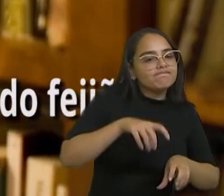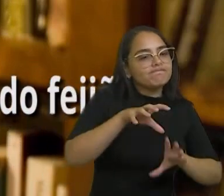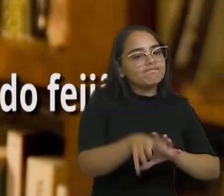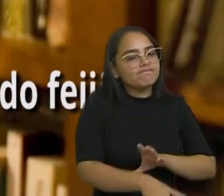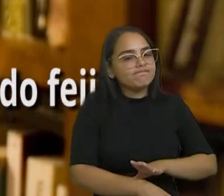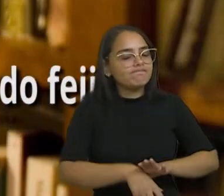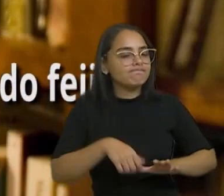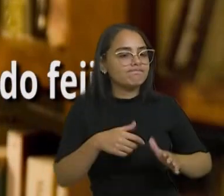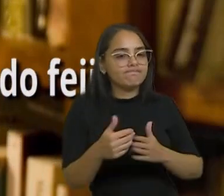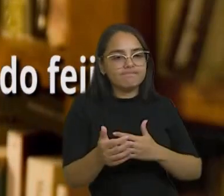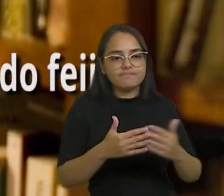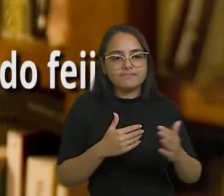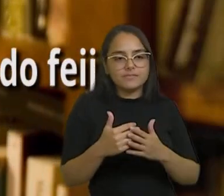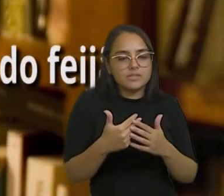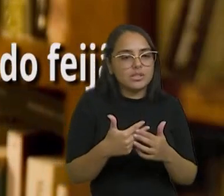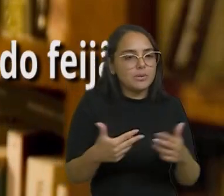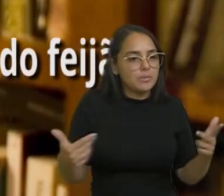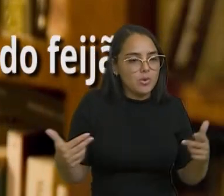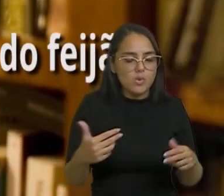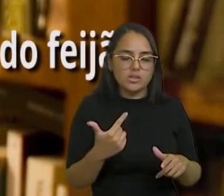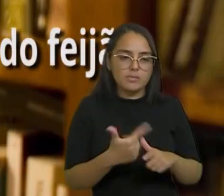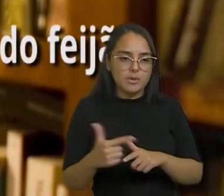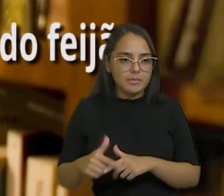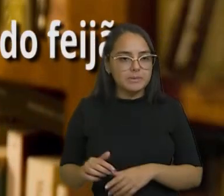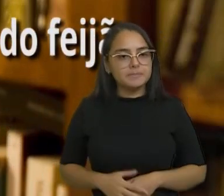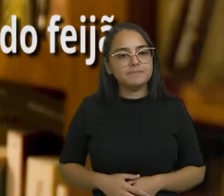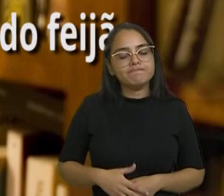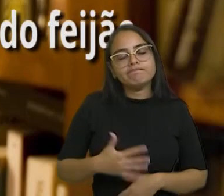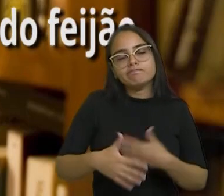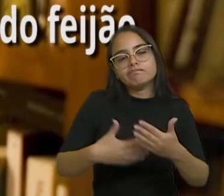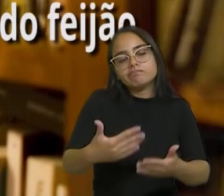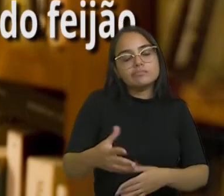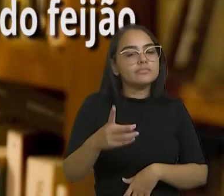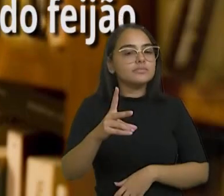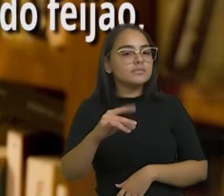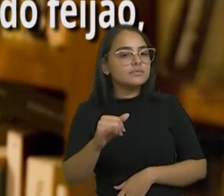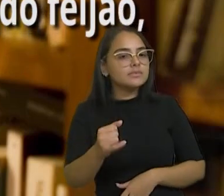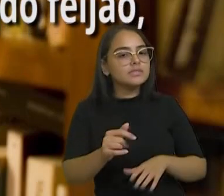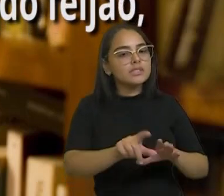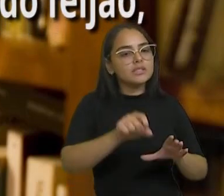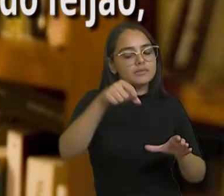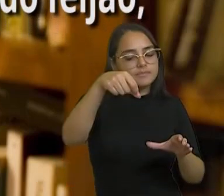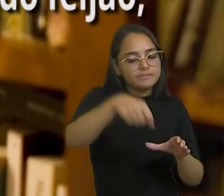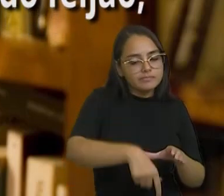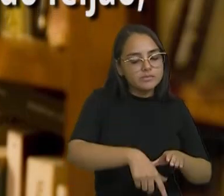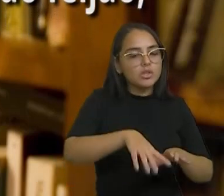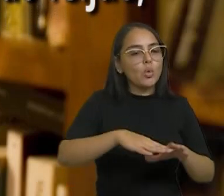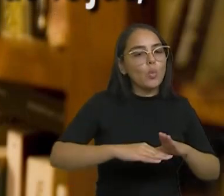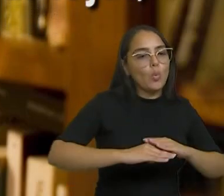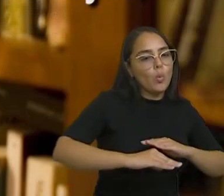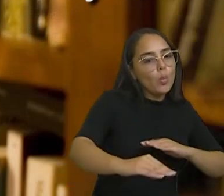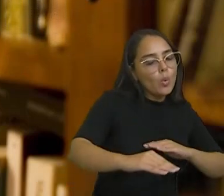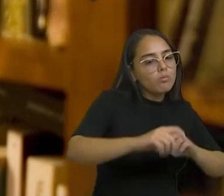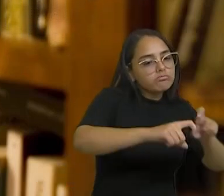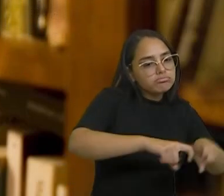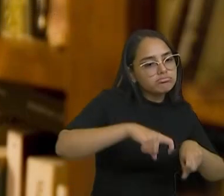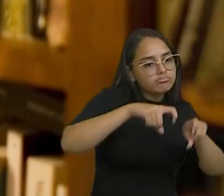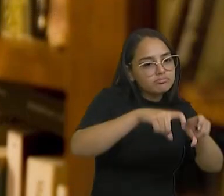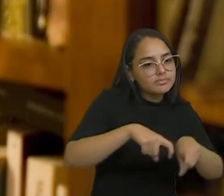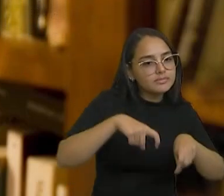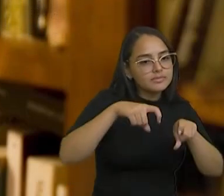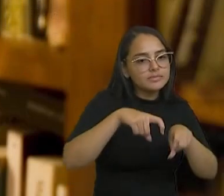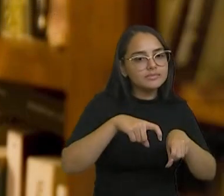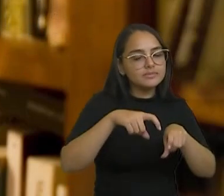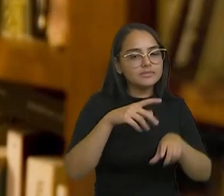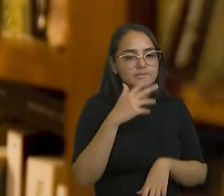supera quaisquer infortúnios. Passado alguns dias, depois das sementes alojadas no solo, o